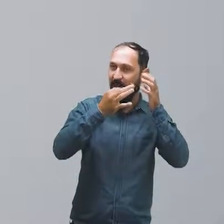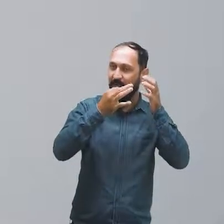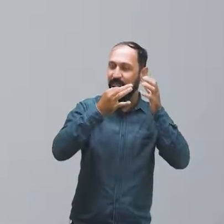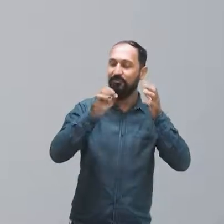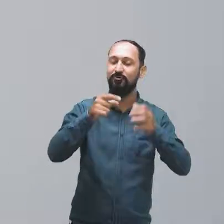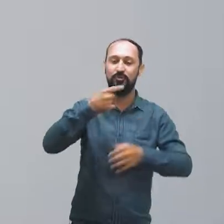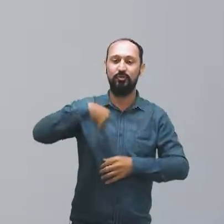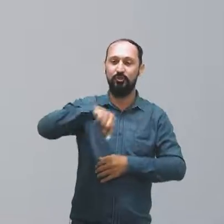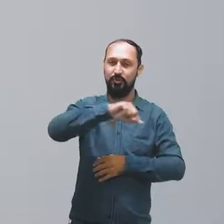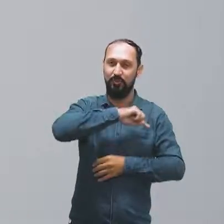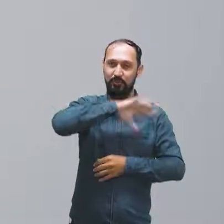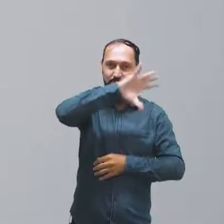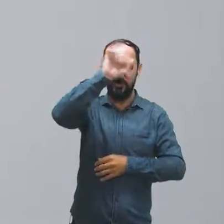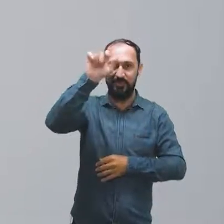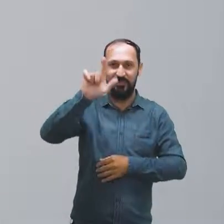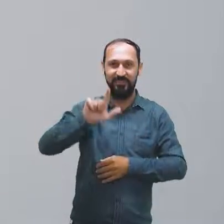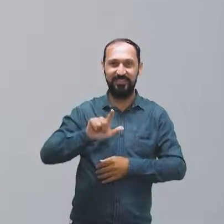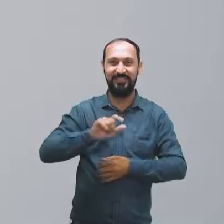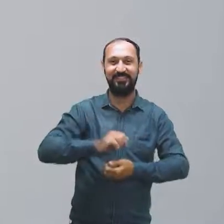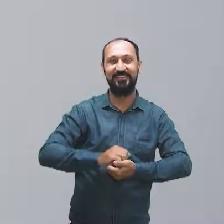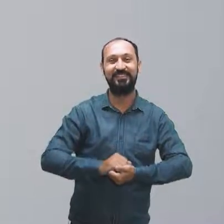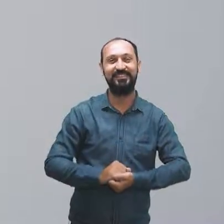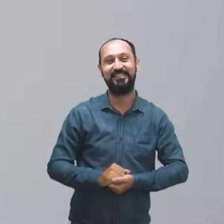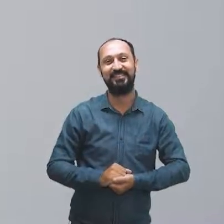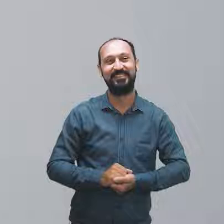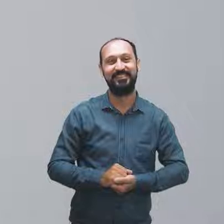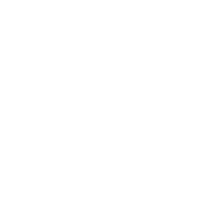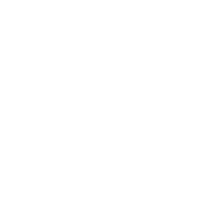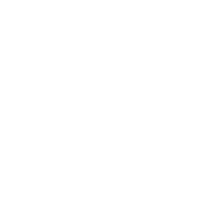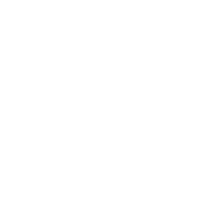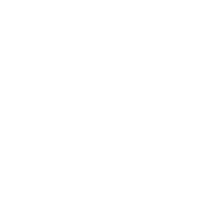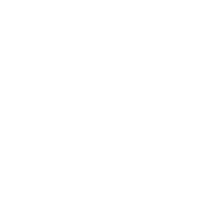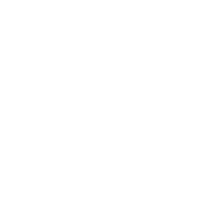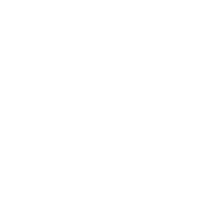Alemes, a rádio da gente de Mato Grosso do Sul.